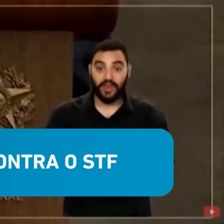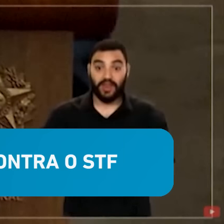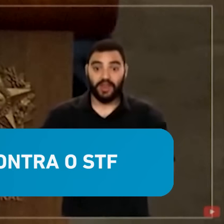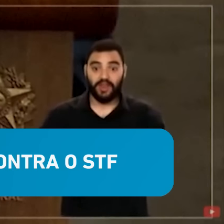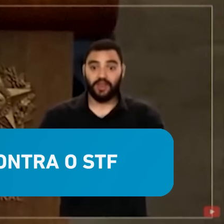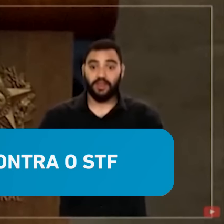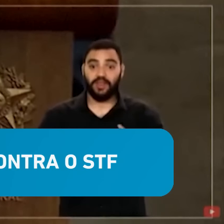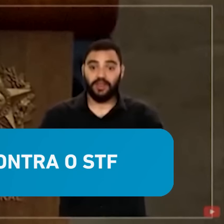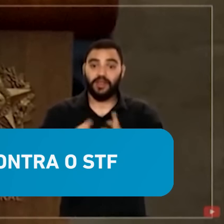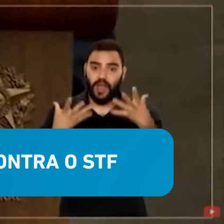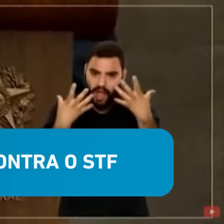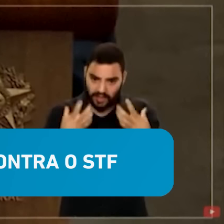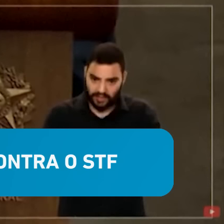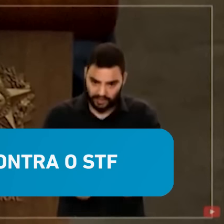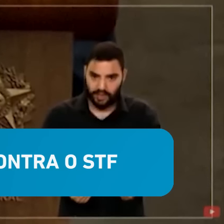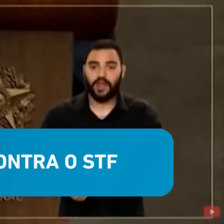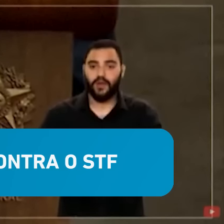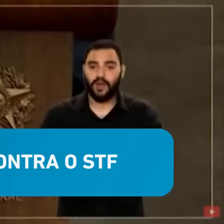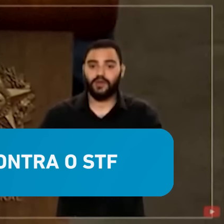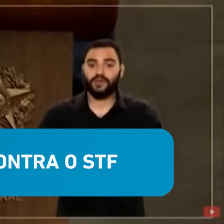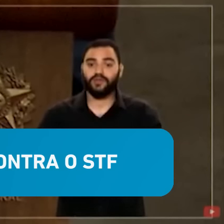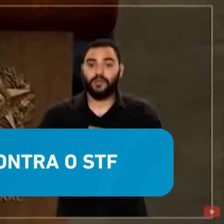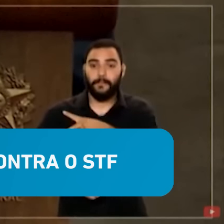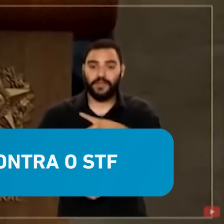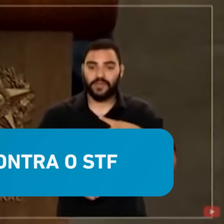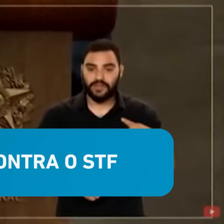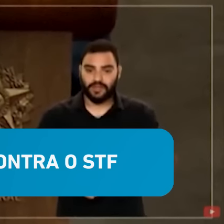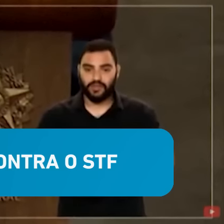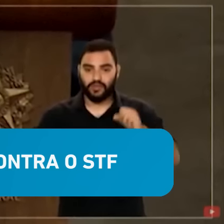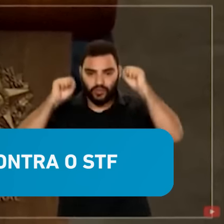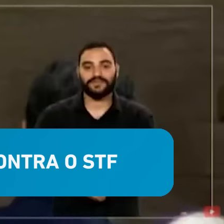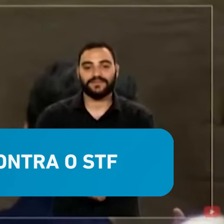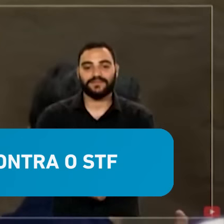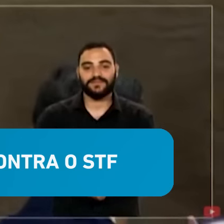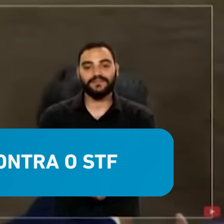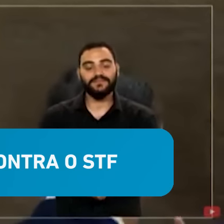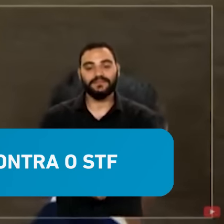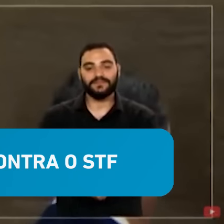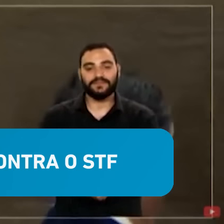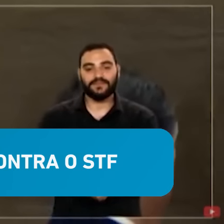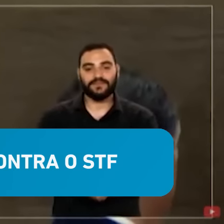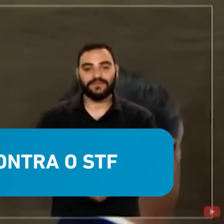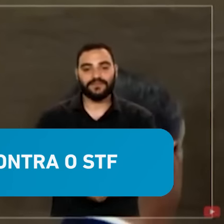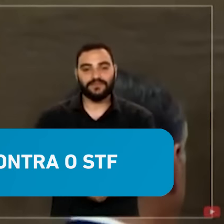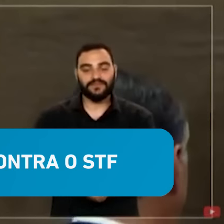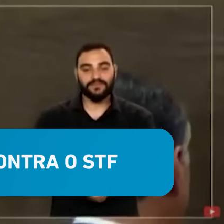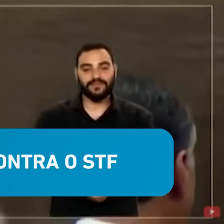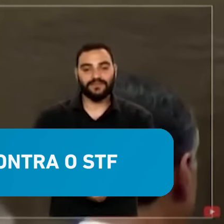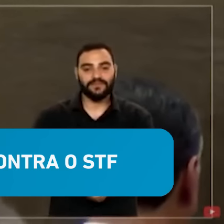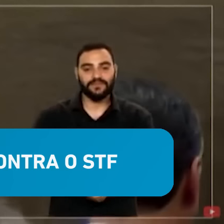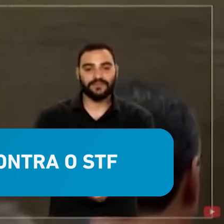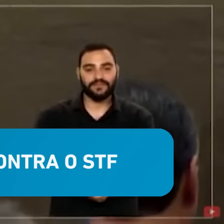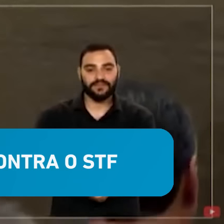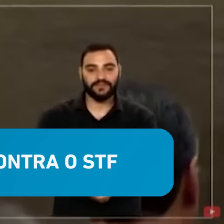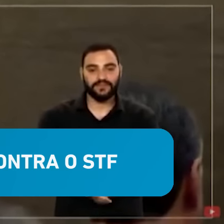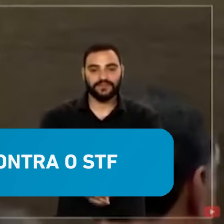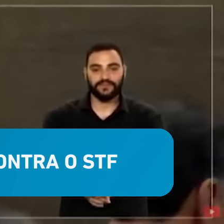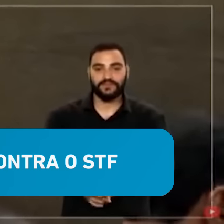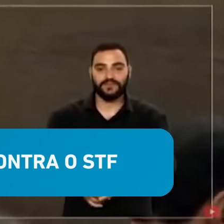de Morais o mais recente foi a decisão de suspender as atividades do X antigo Twitter após a empresa não indicar um